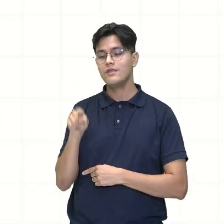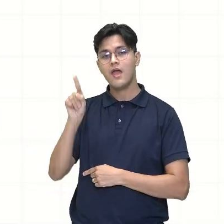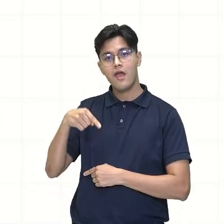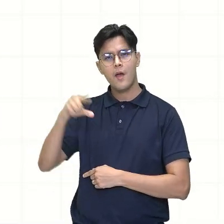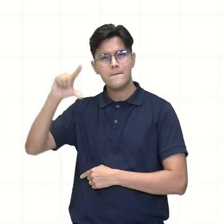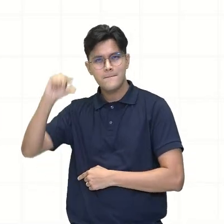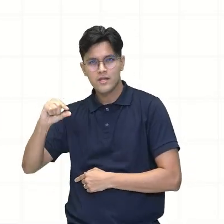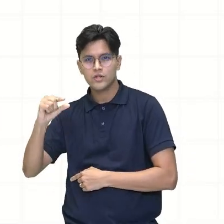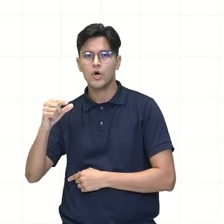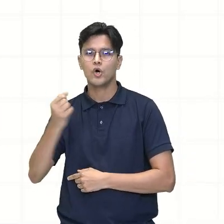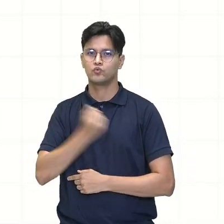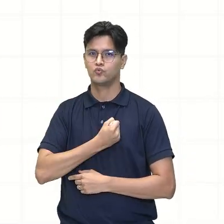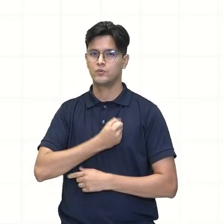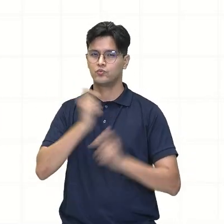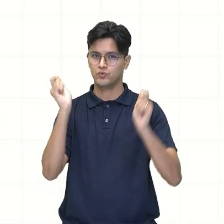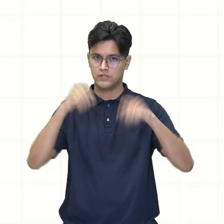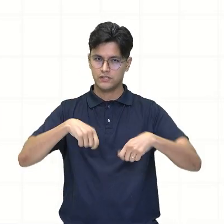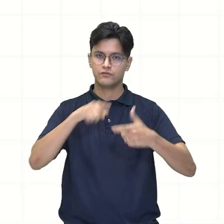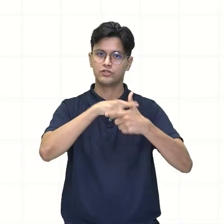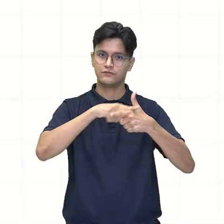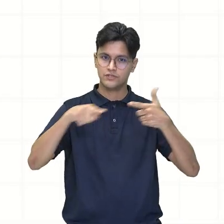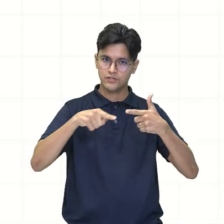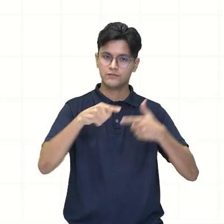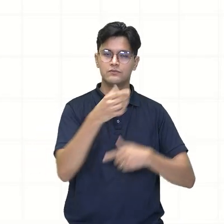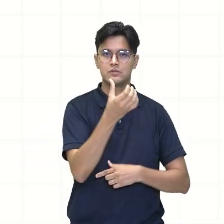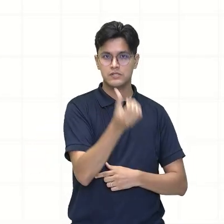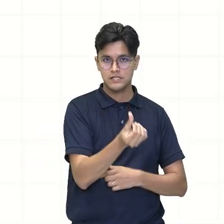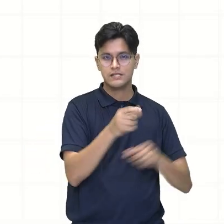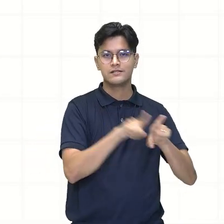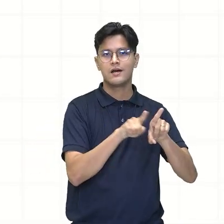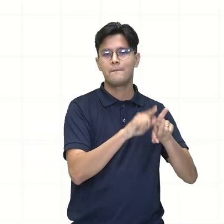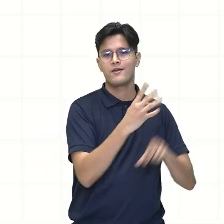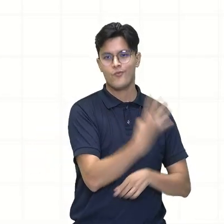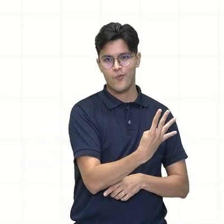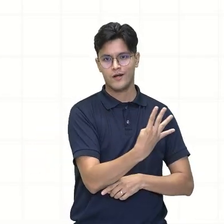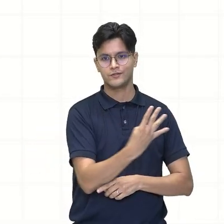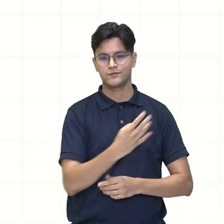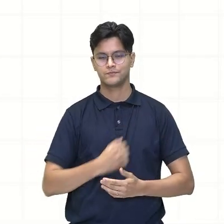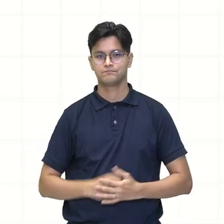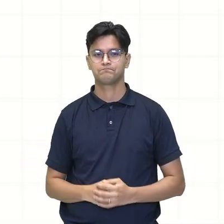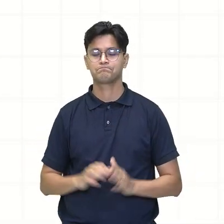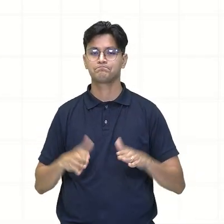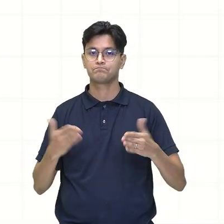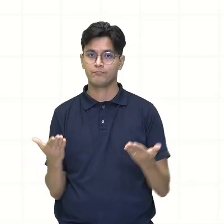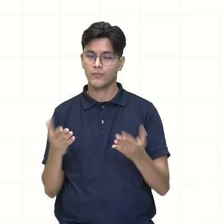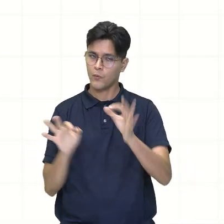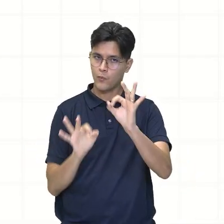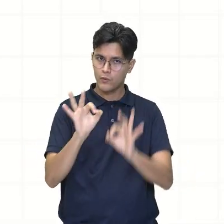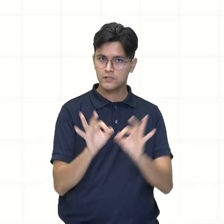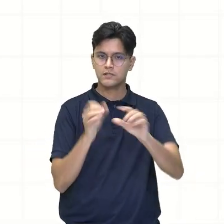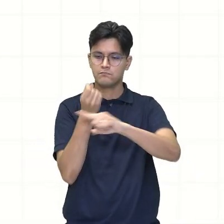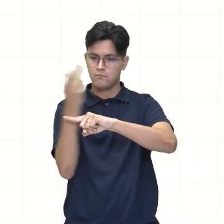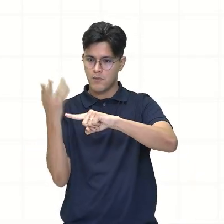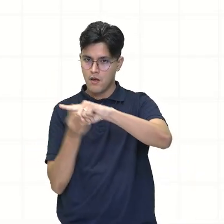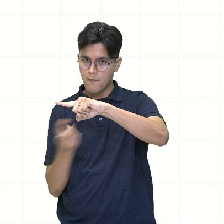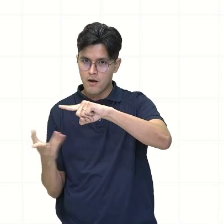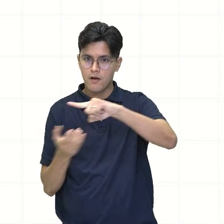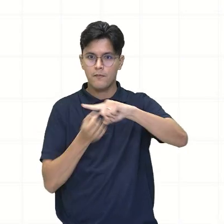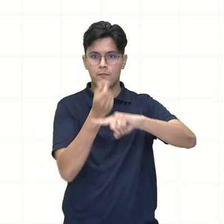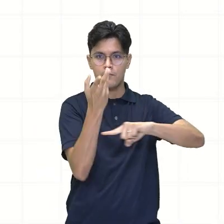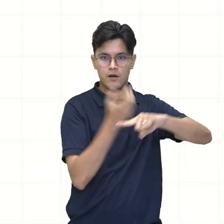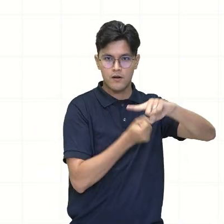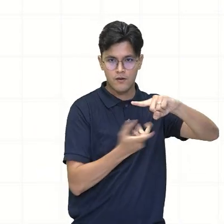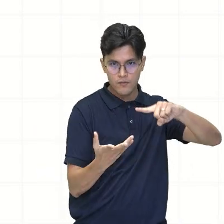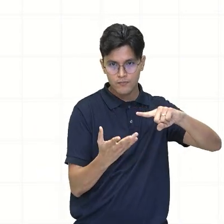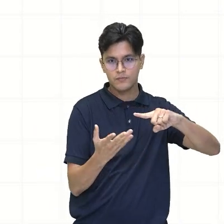o 6. Então, o MMC 12, o que a gente faz? A gente monta aqui as duas frações. Olha, agora eu coloquei o